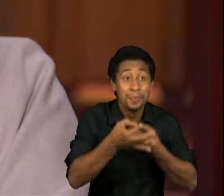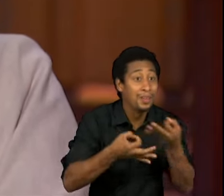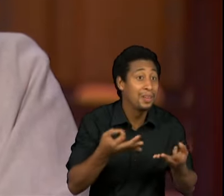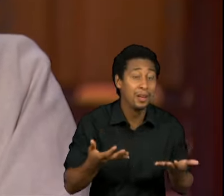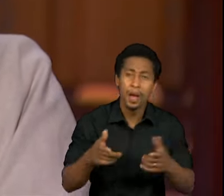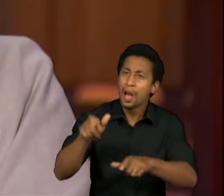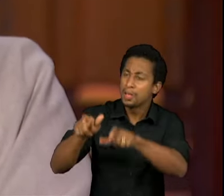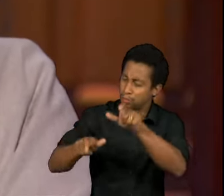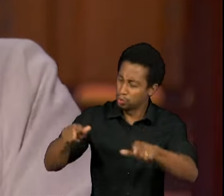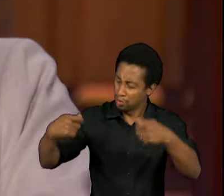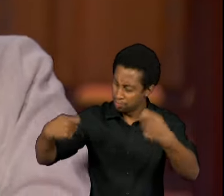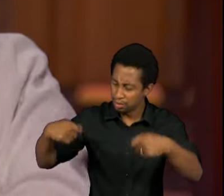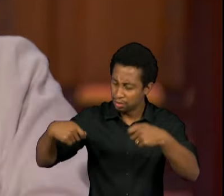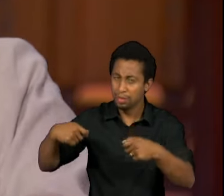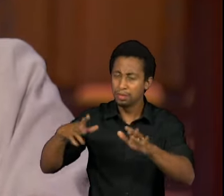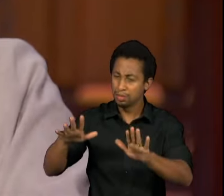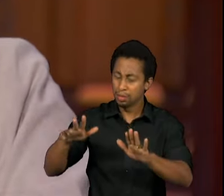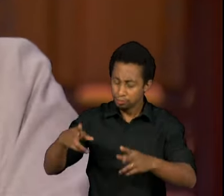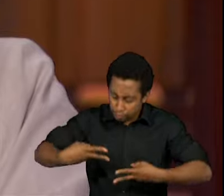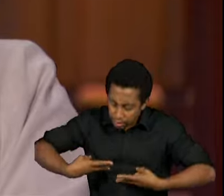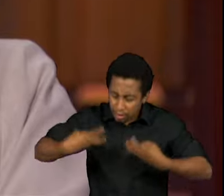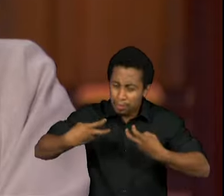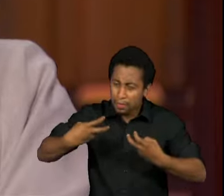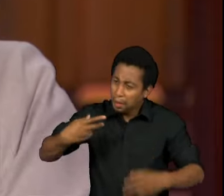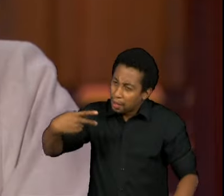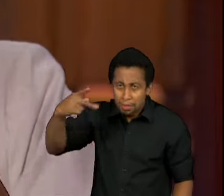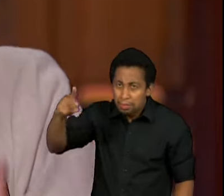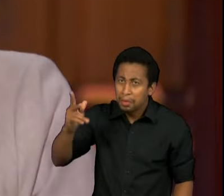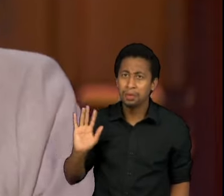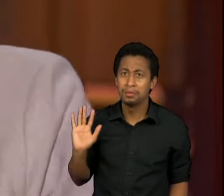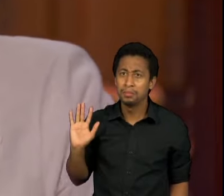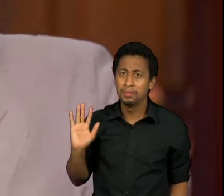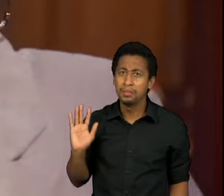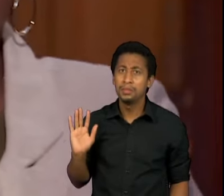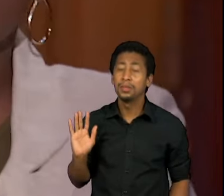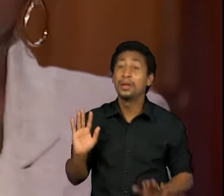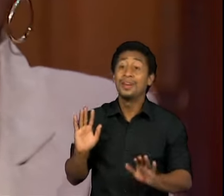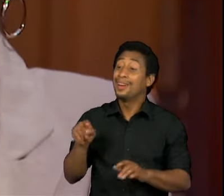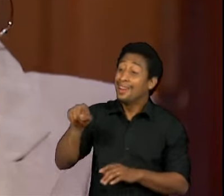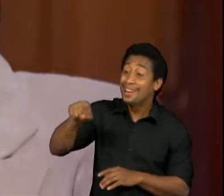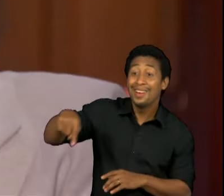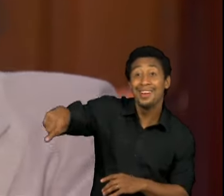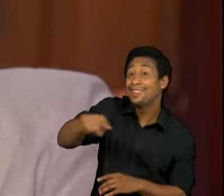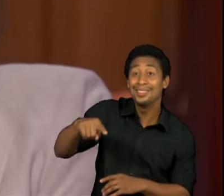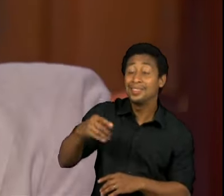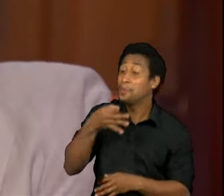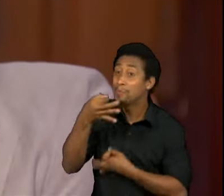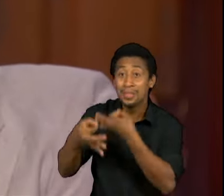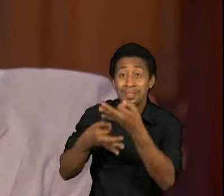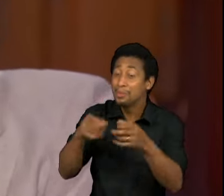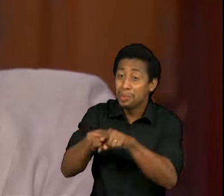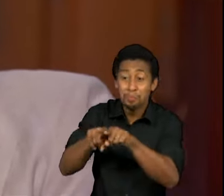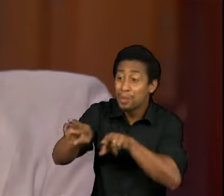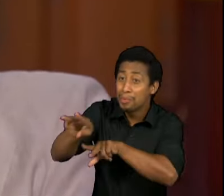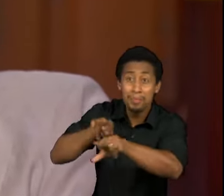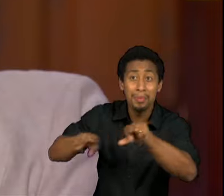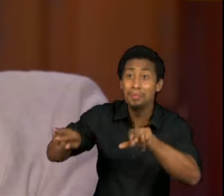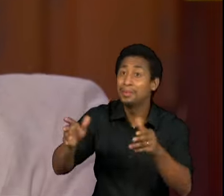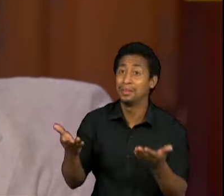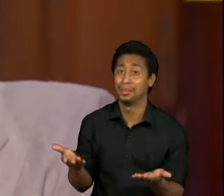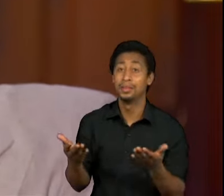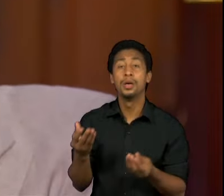pessoas resolver com elas mesmo não tem ninguém vai nem elas isso Acho interessante só a cobra que você seja